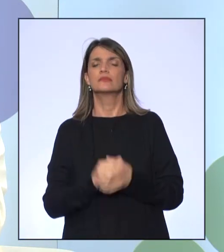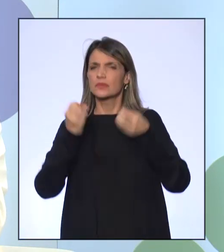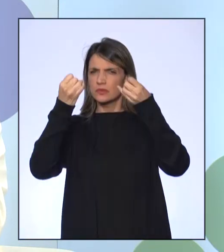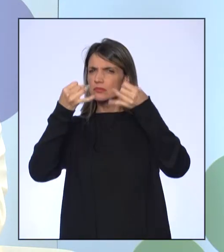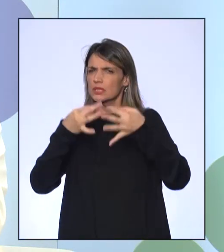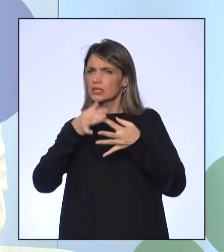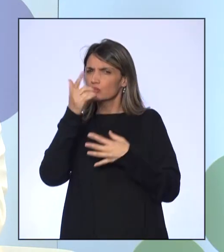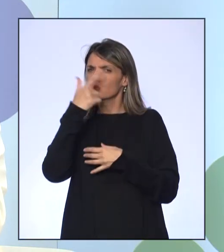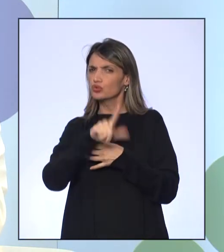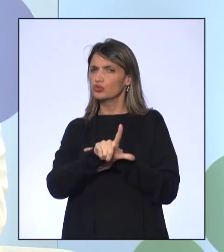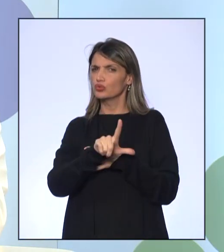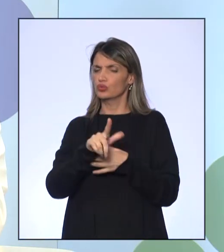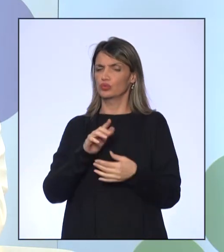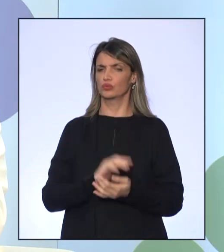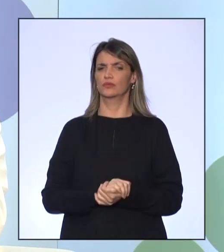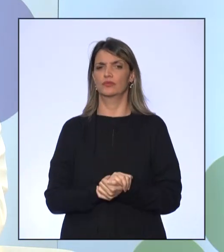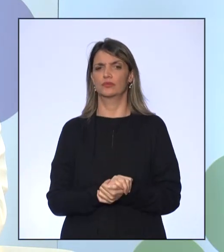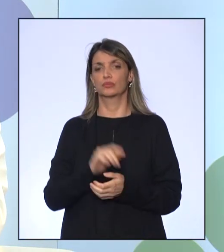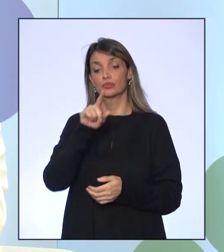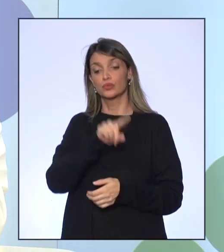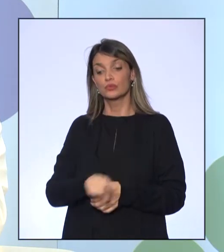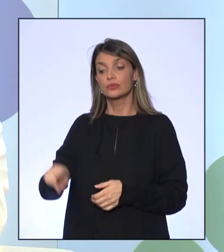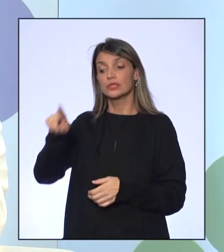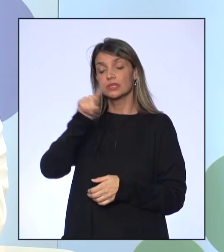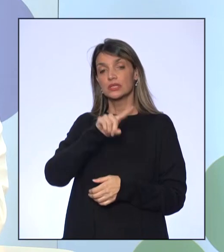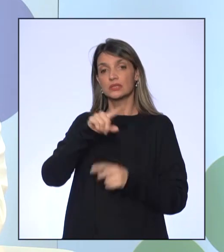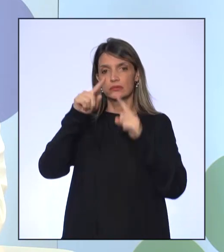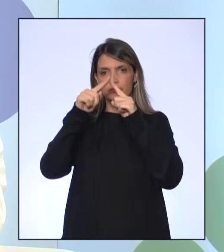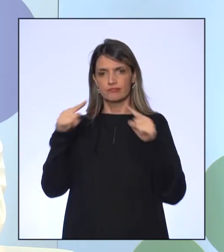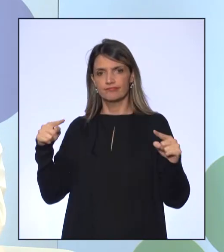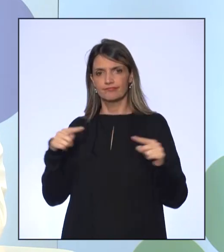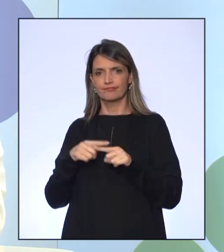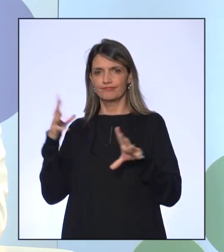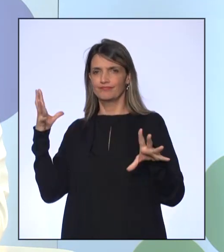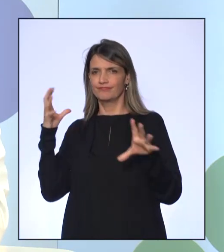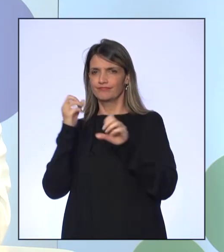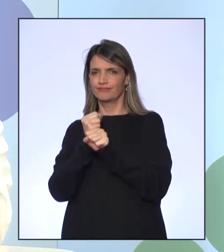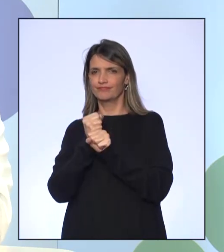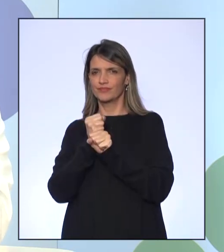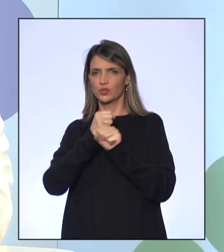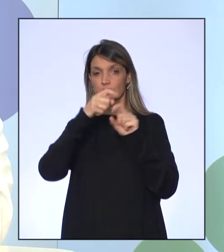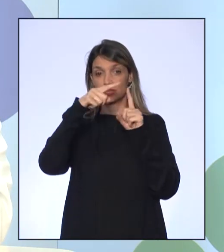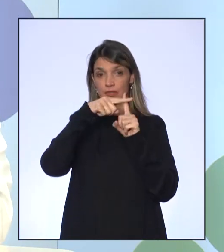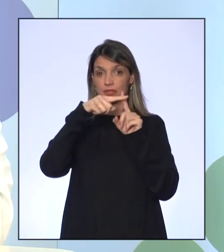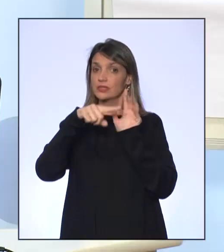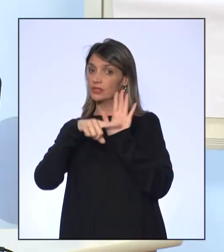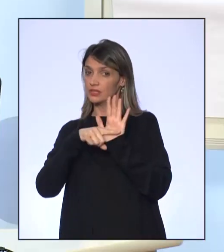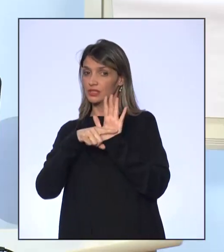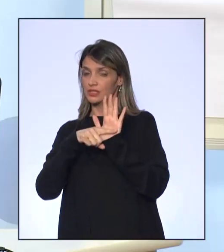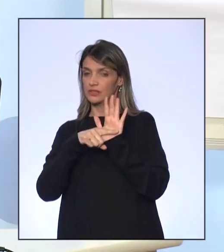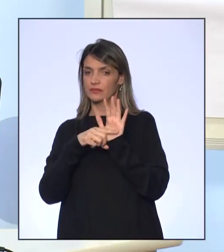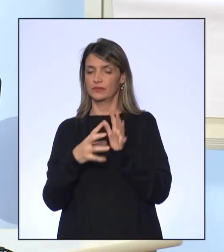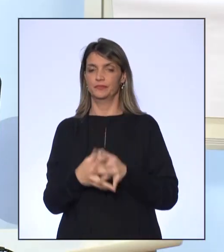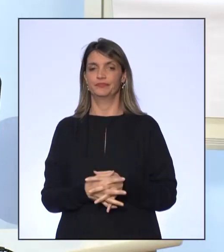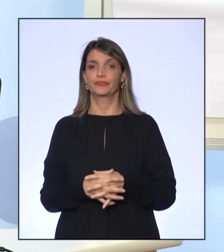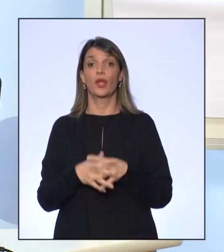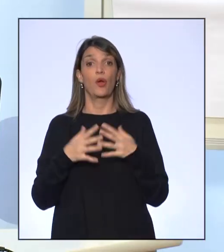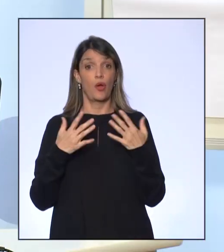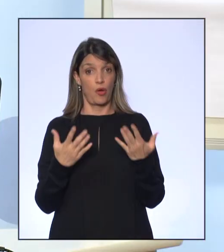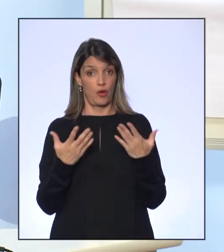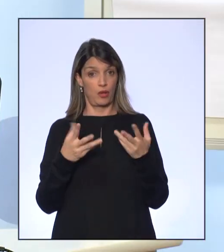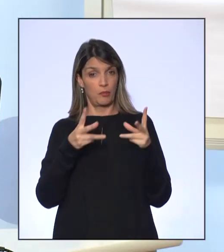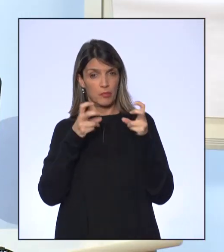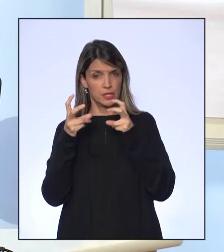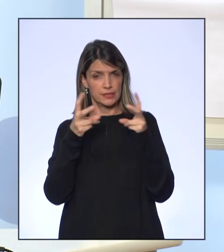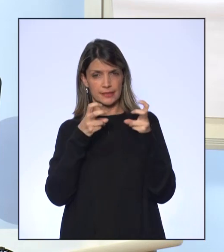novamente sobre essa posição no círculo e os sinais para eles absorverem melhor beleza então vamos olhar o